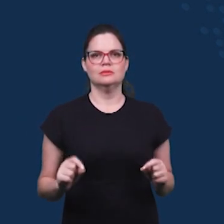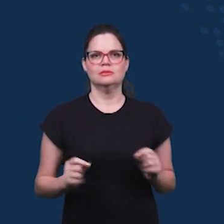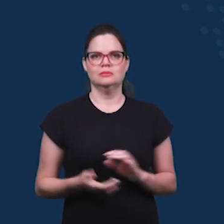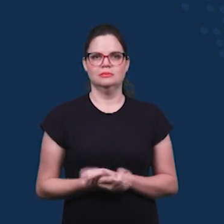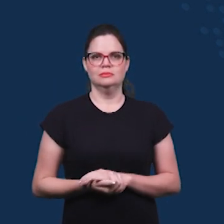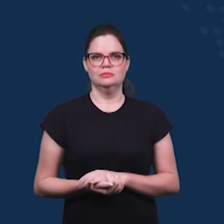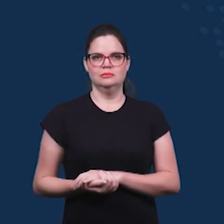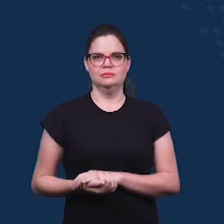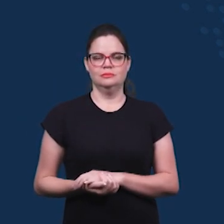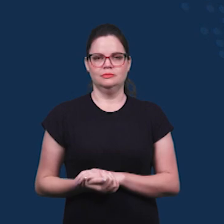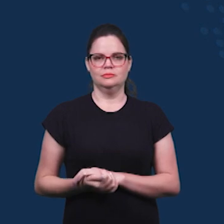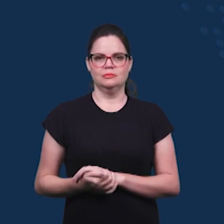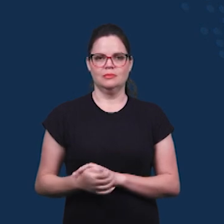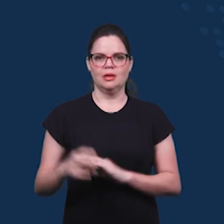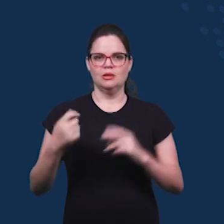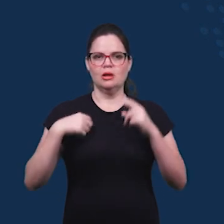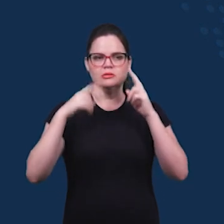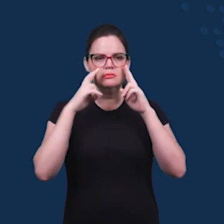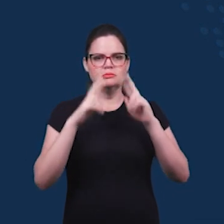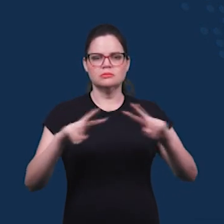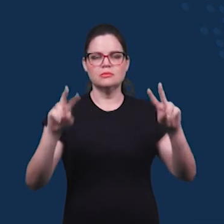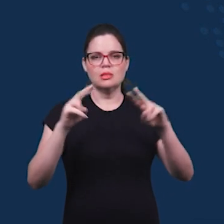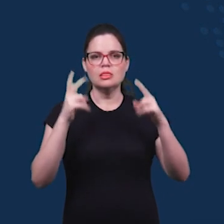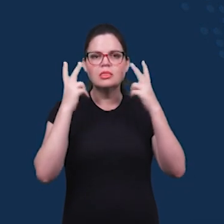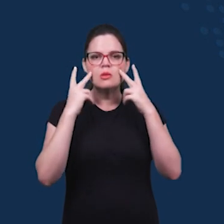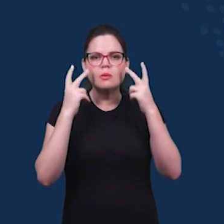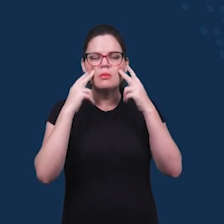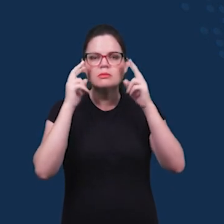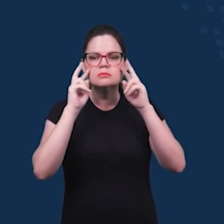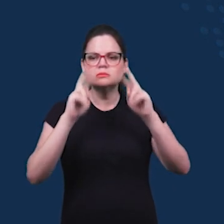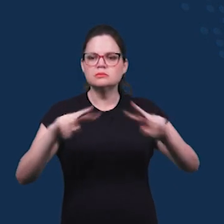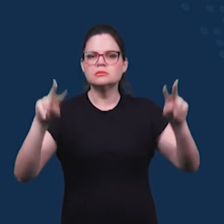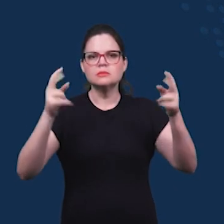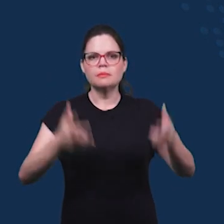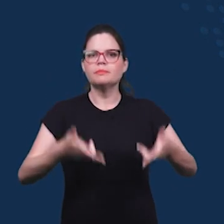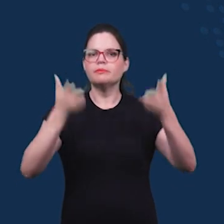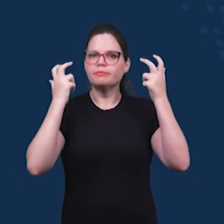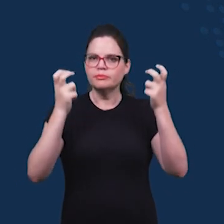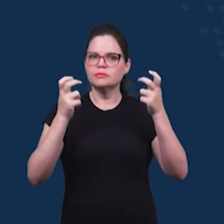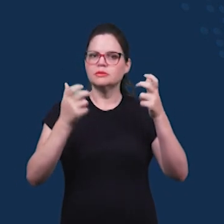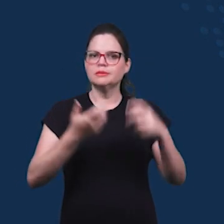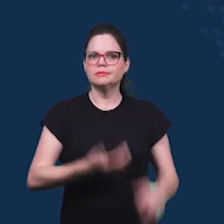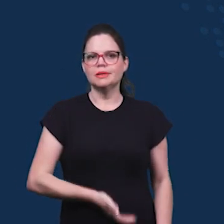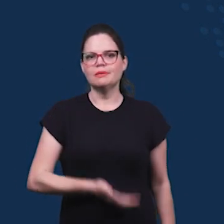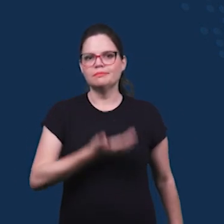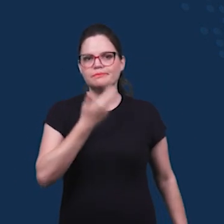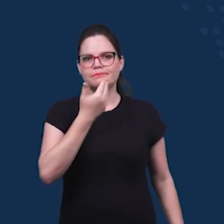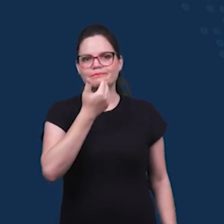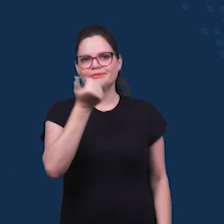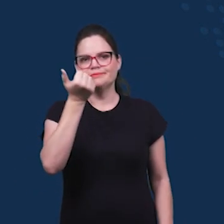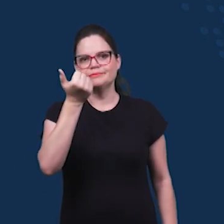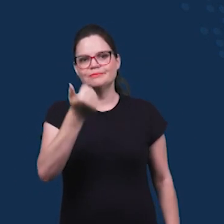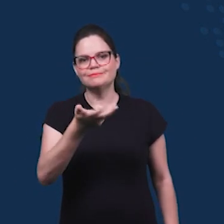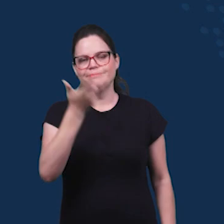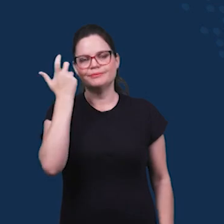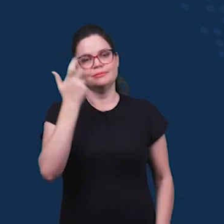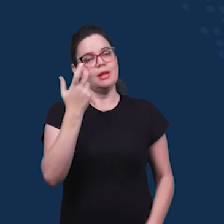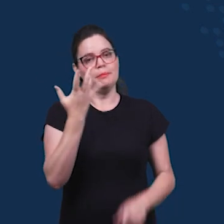olhos nus, nós vamos ver que isso realmente está acontecendo. A profecia, ela está se